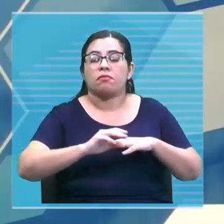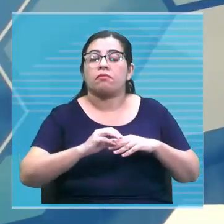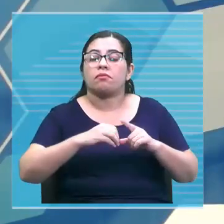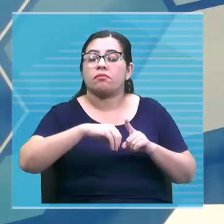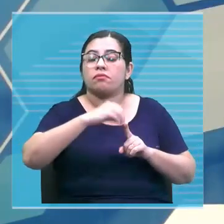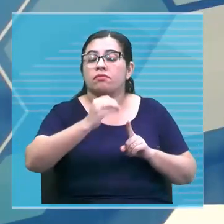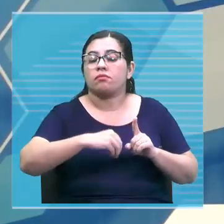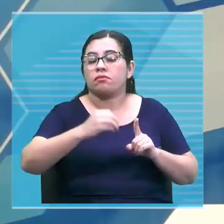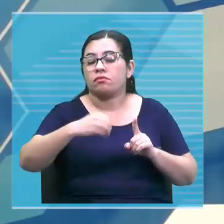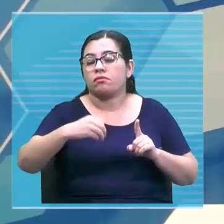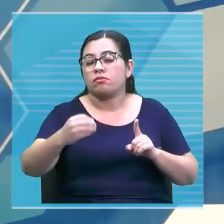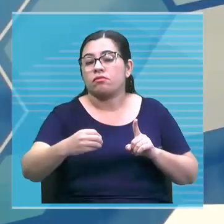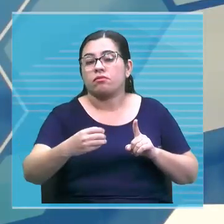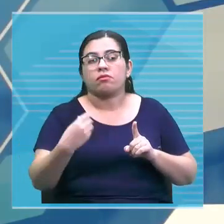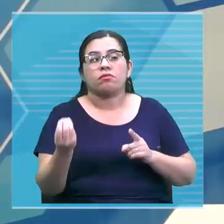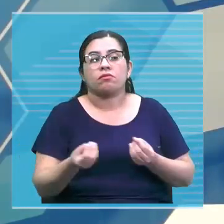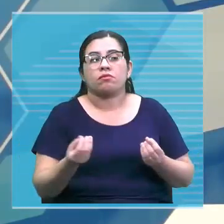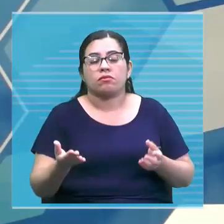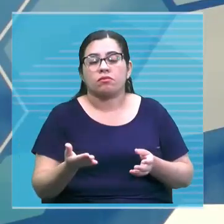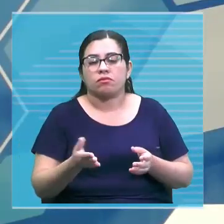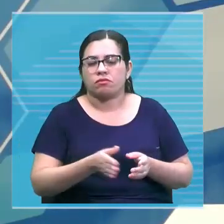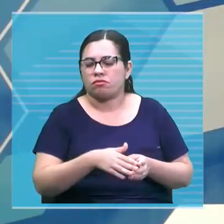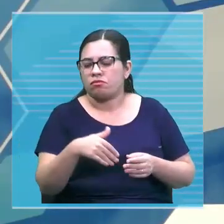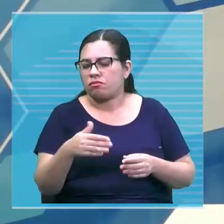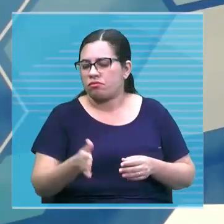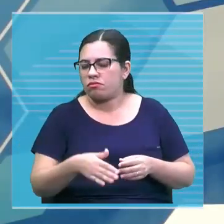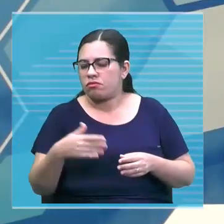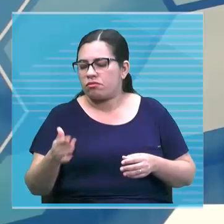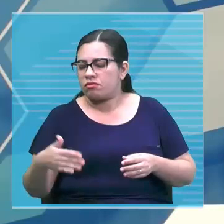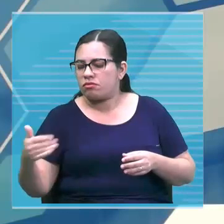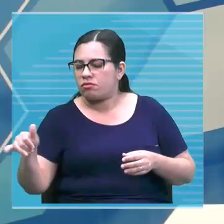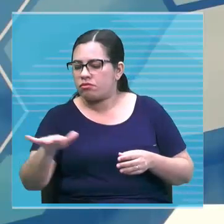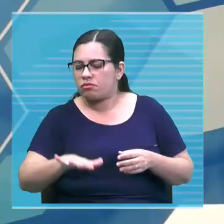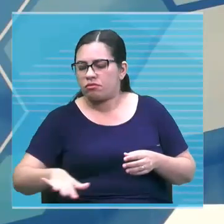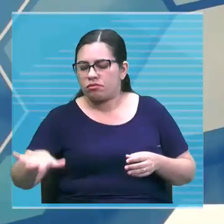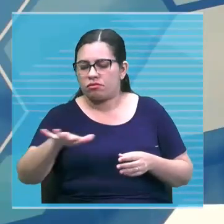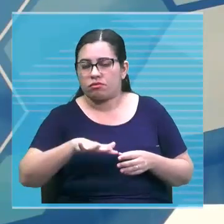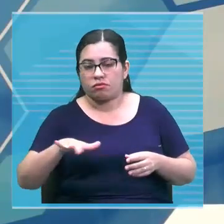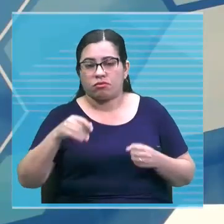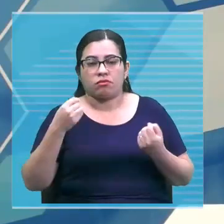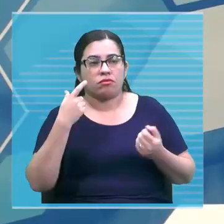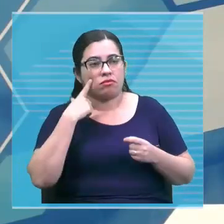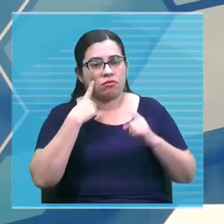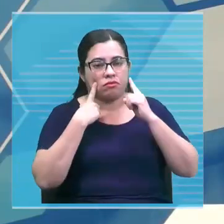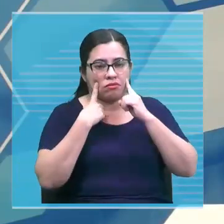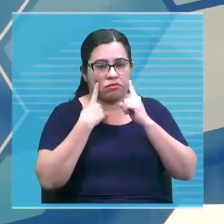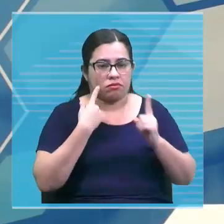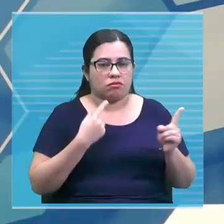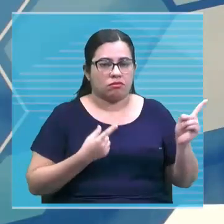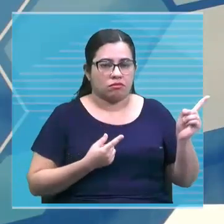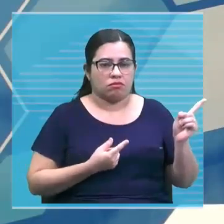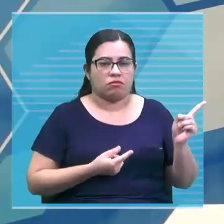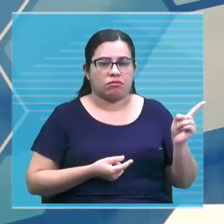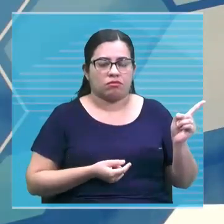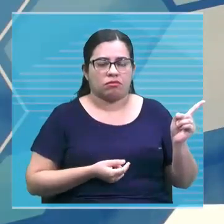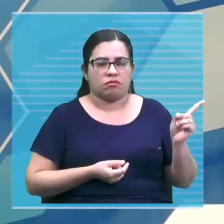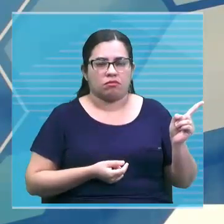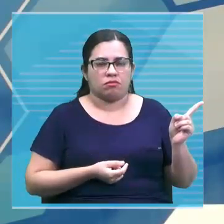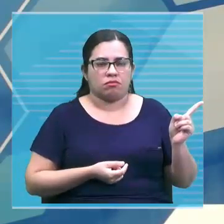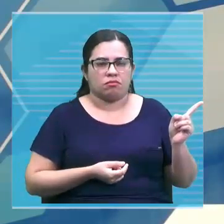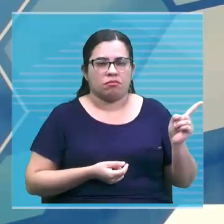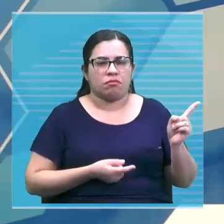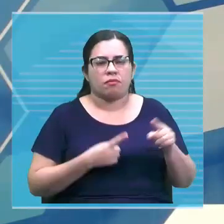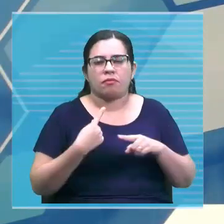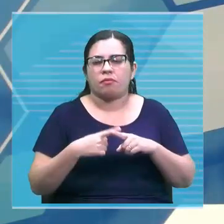onda ela vai se transmitir para o lado então Observe como a onda se move para o lado enquanto